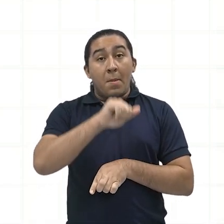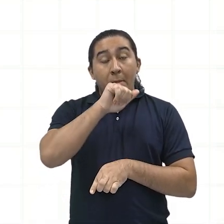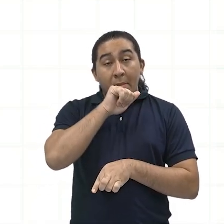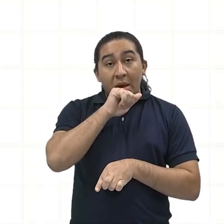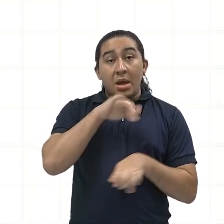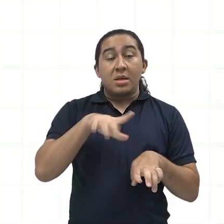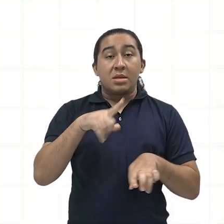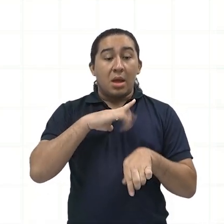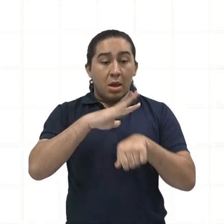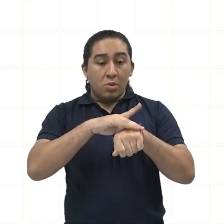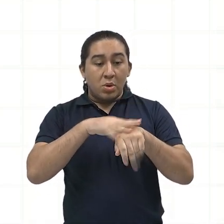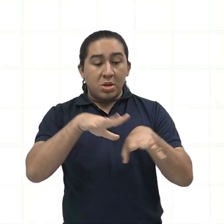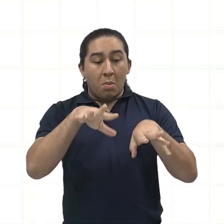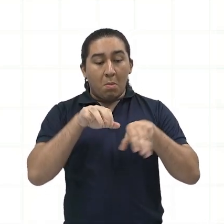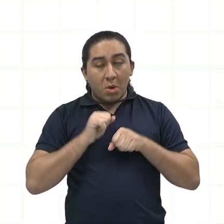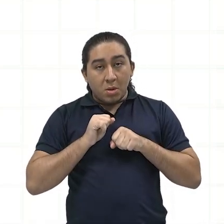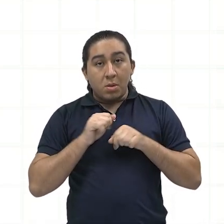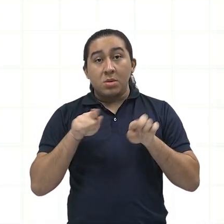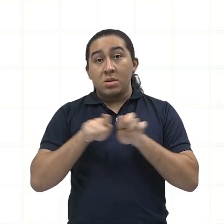ela pode